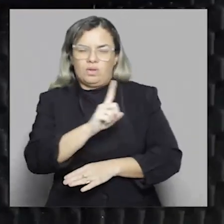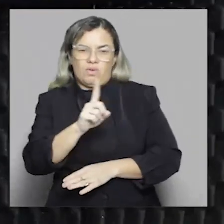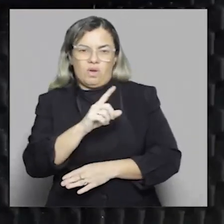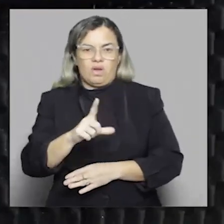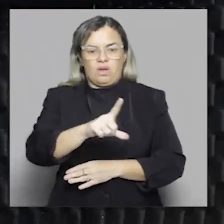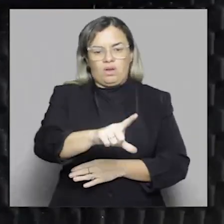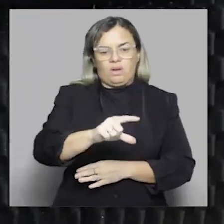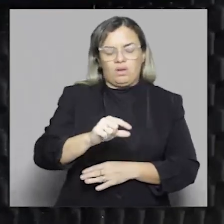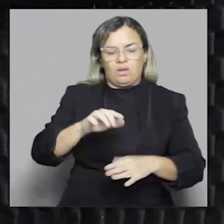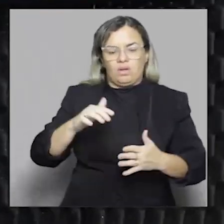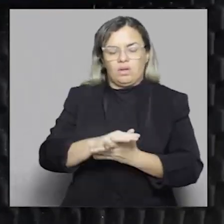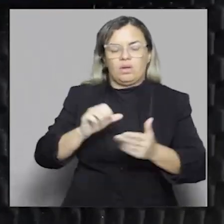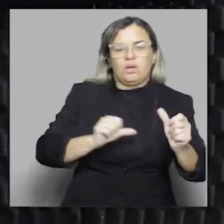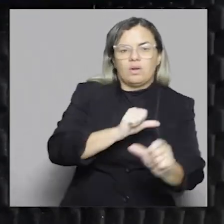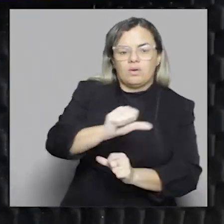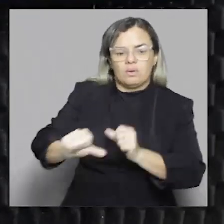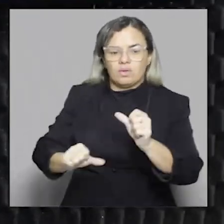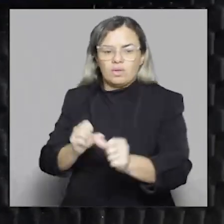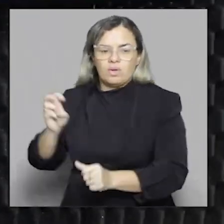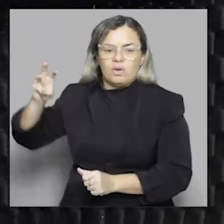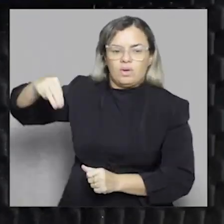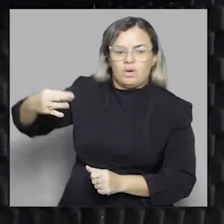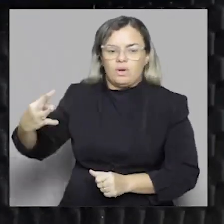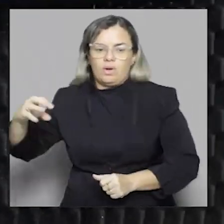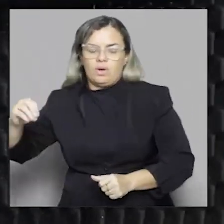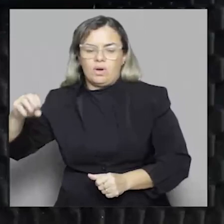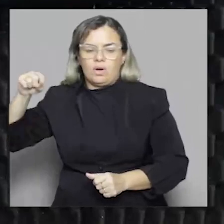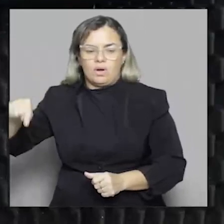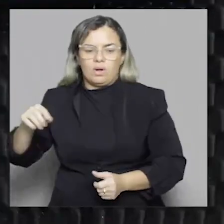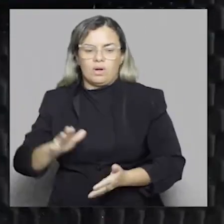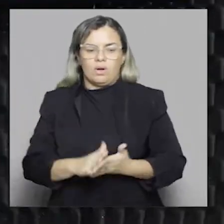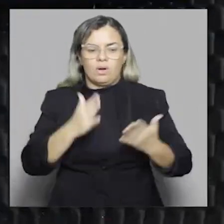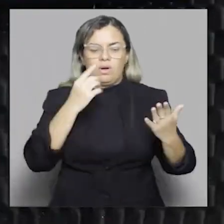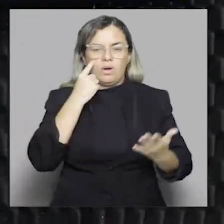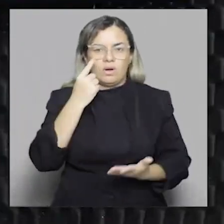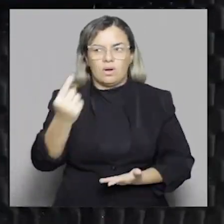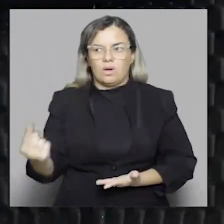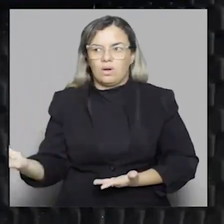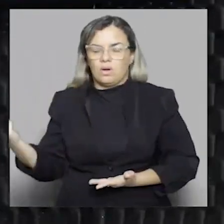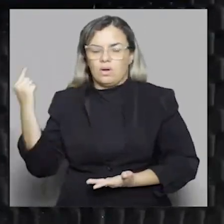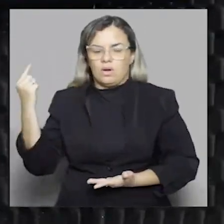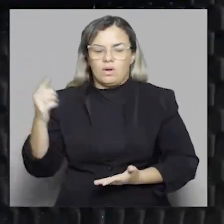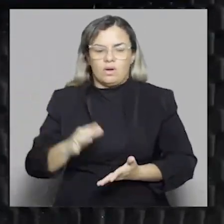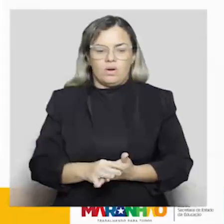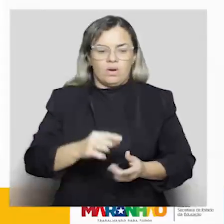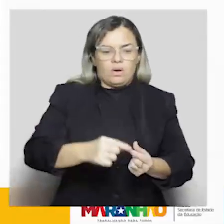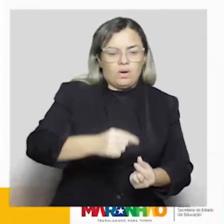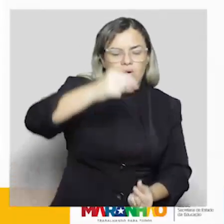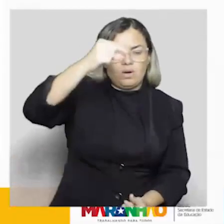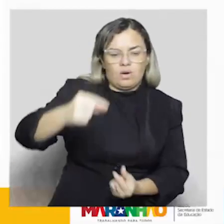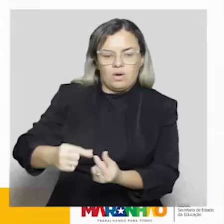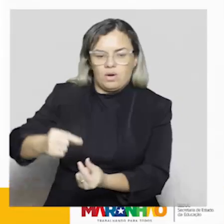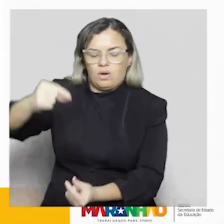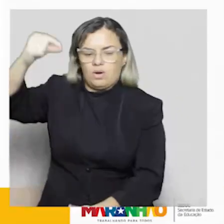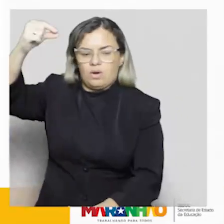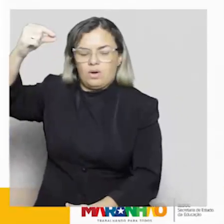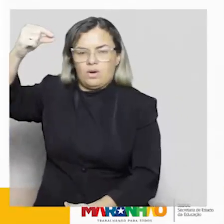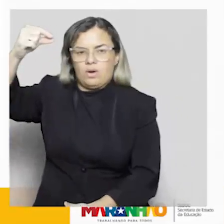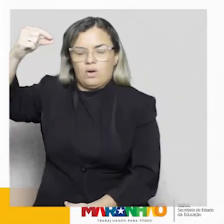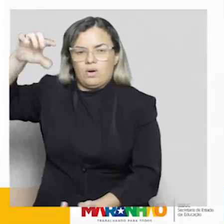dele, e aí ele transformou isso num manto. No mesmo manto, ele coloca tiras de fios, cordas e